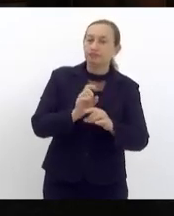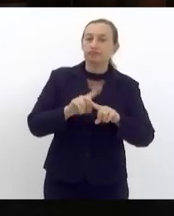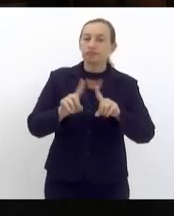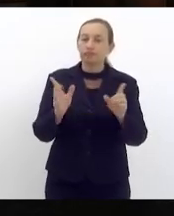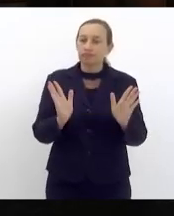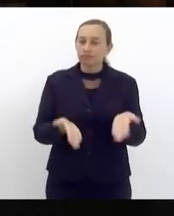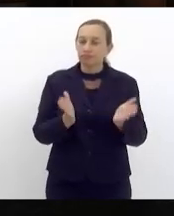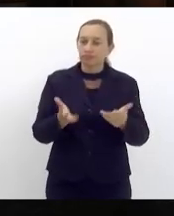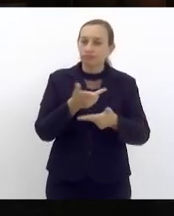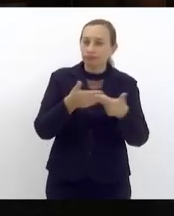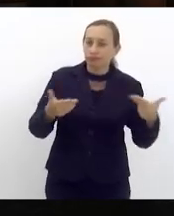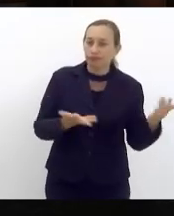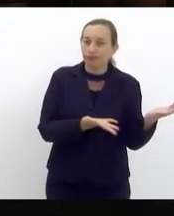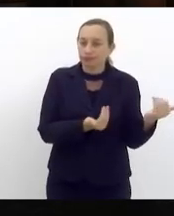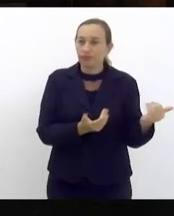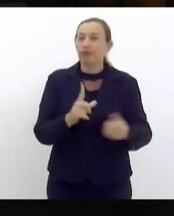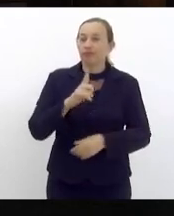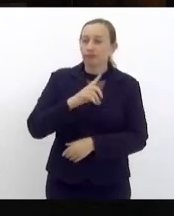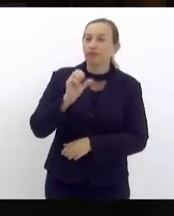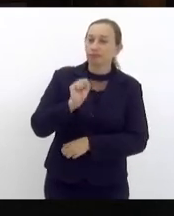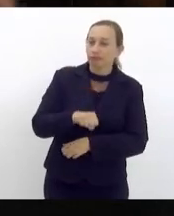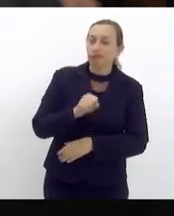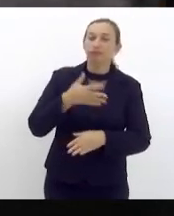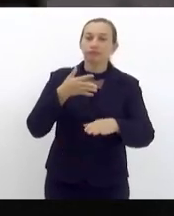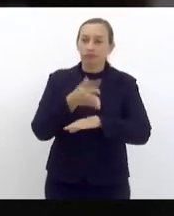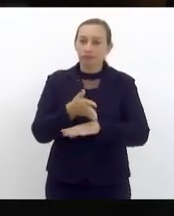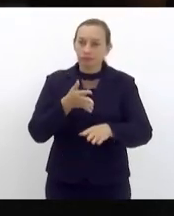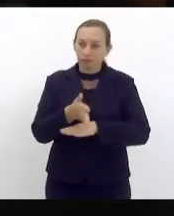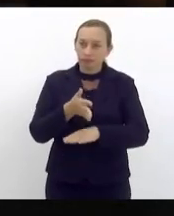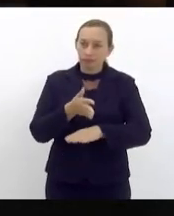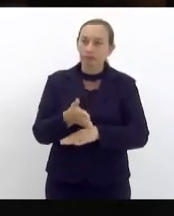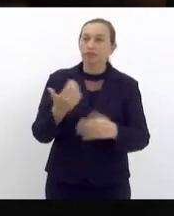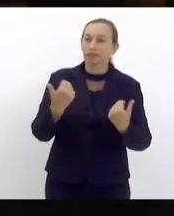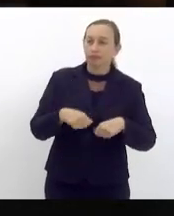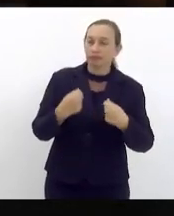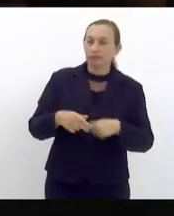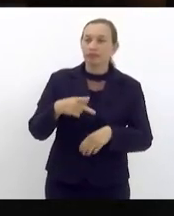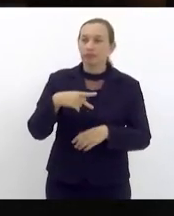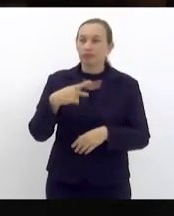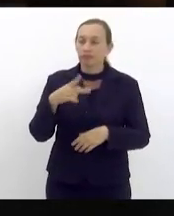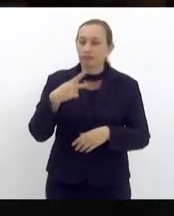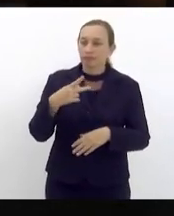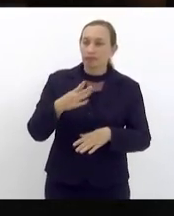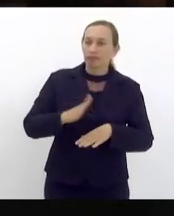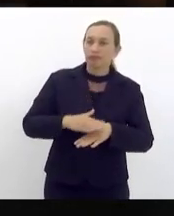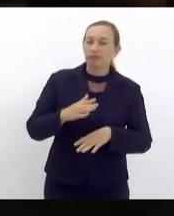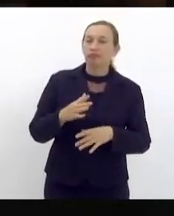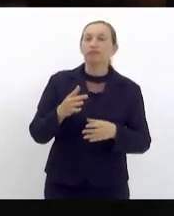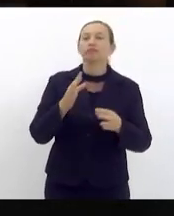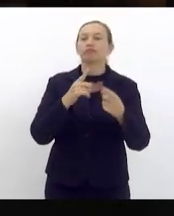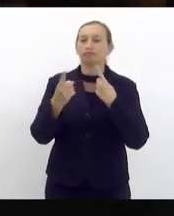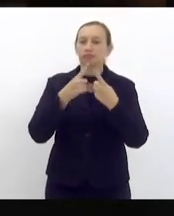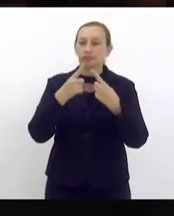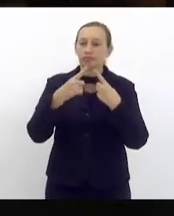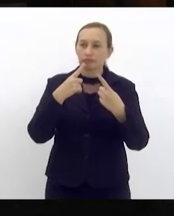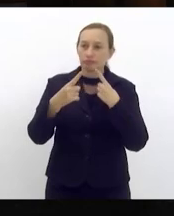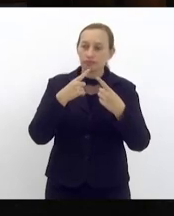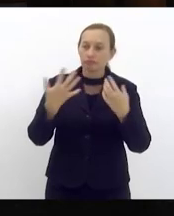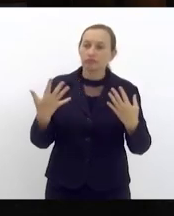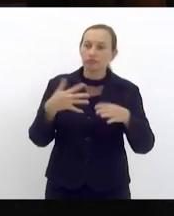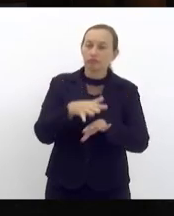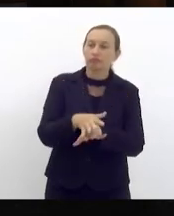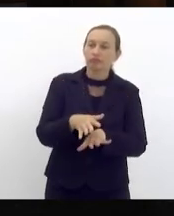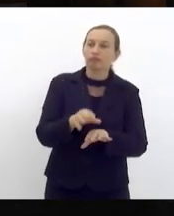muitos dos nossos jovens têm sim acesso e é preciso falar extrapolar o discurso da inclusão e falar sobre